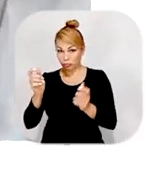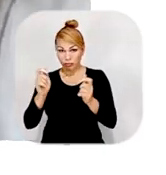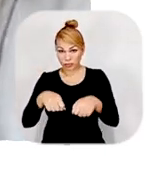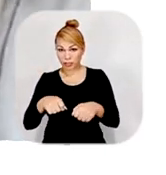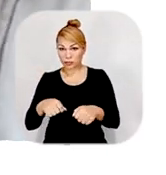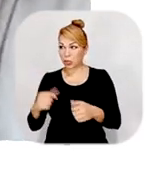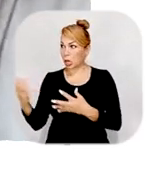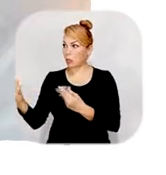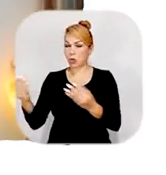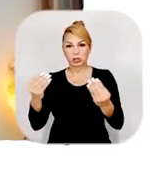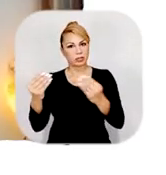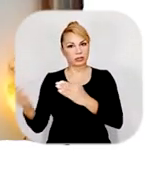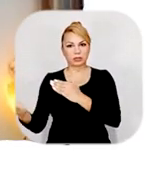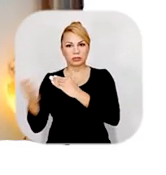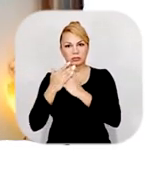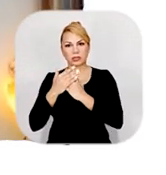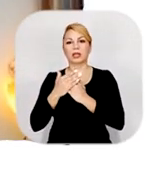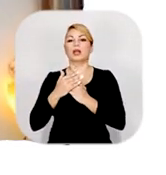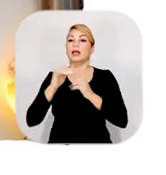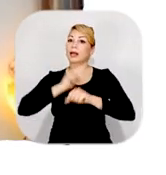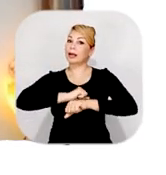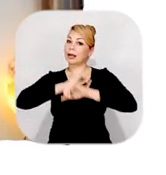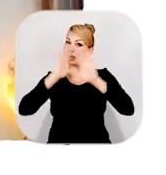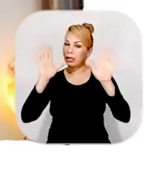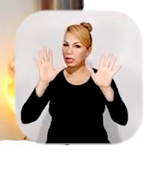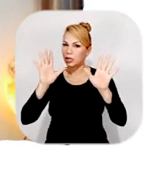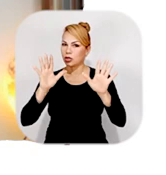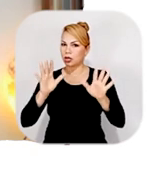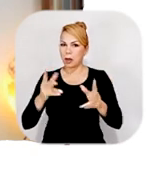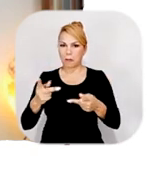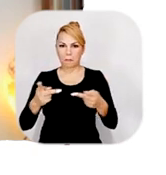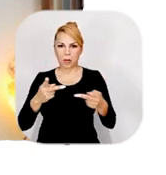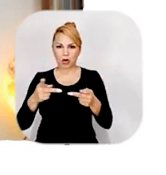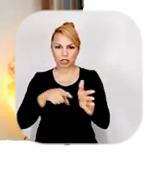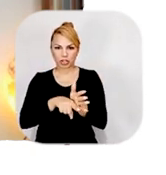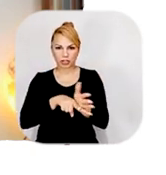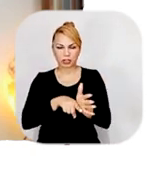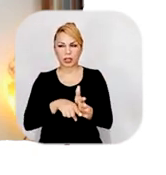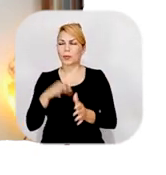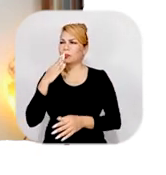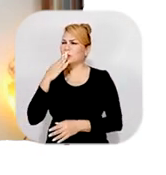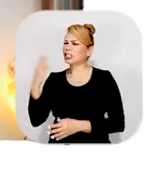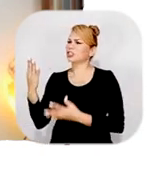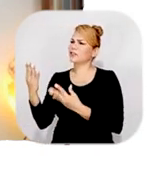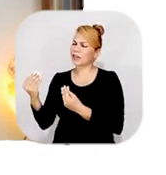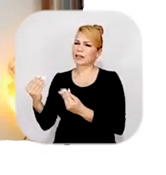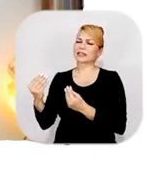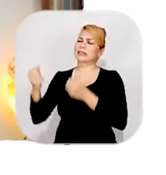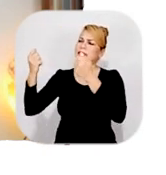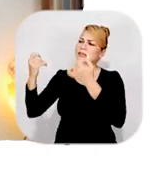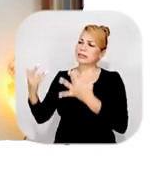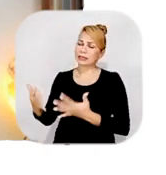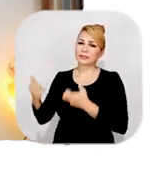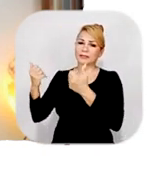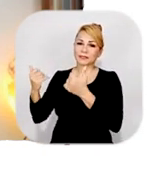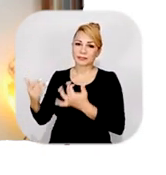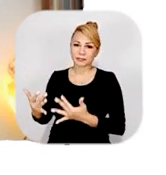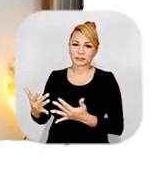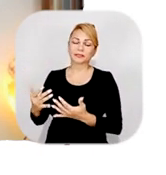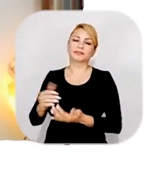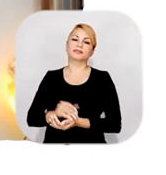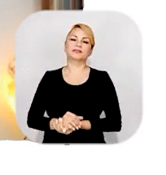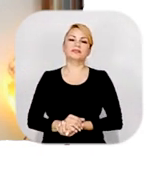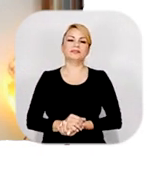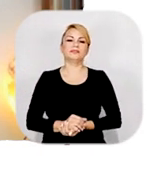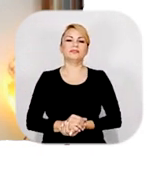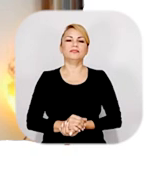claro que isso não foi um projeto de pesquisa. Eu pedi muitas vezes, assim, expliquei isso muitas vezes, até